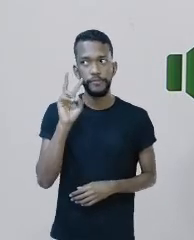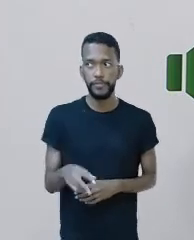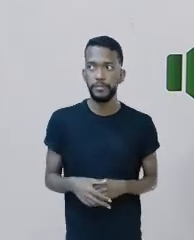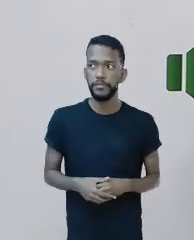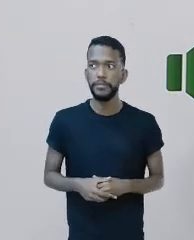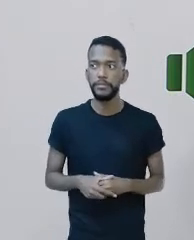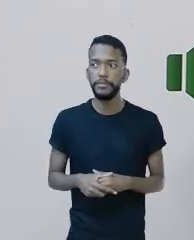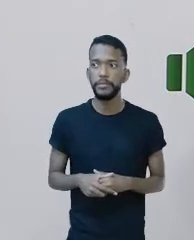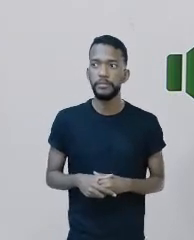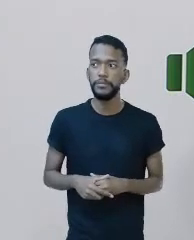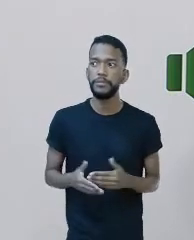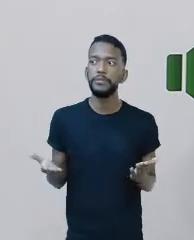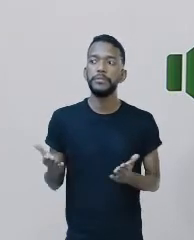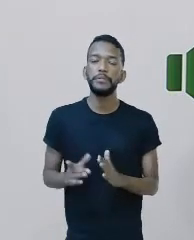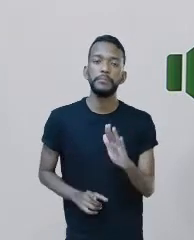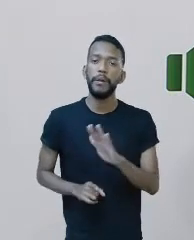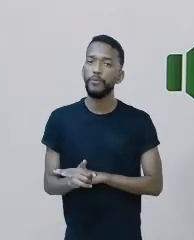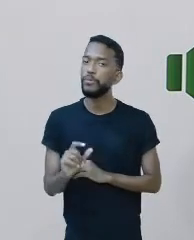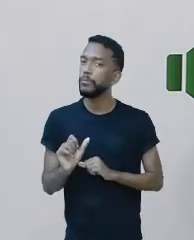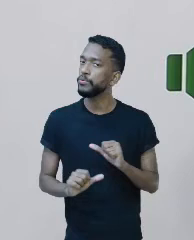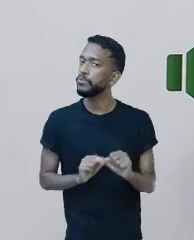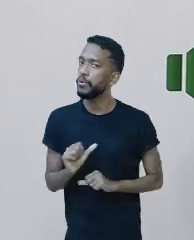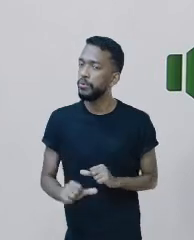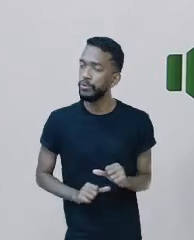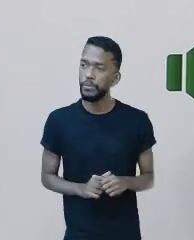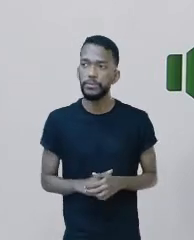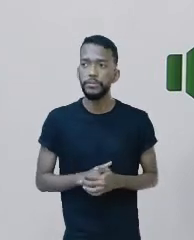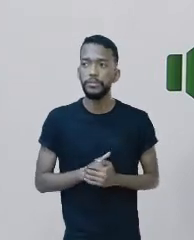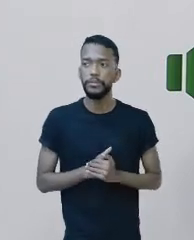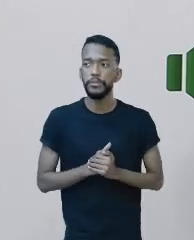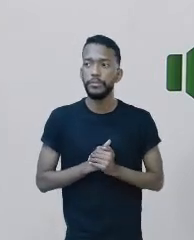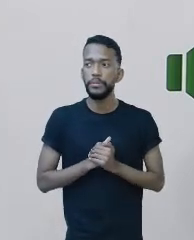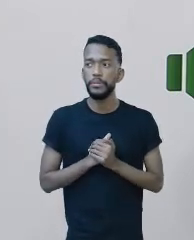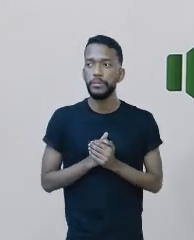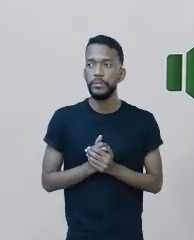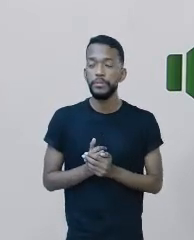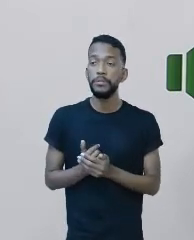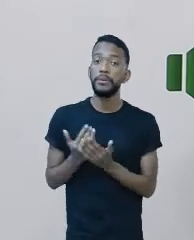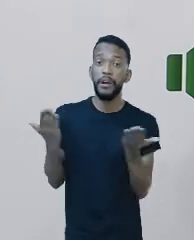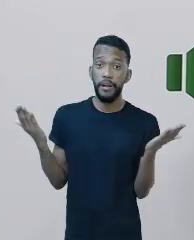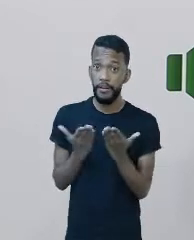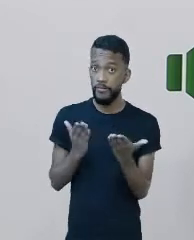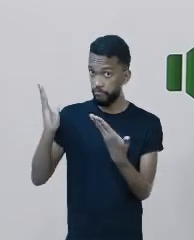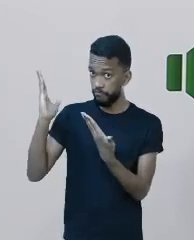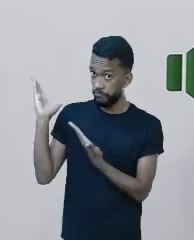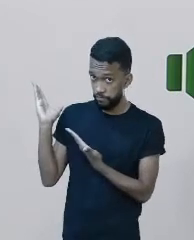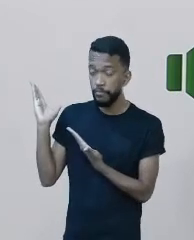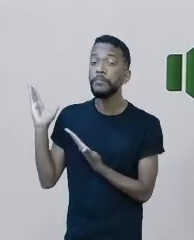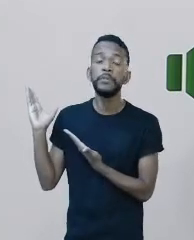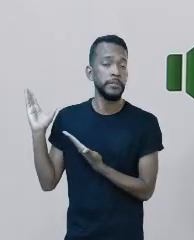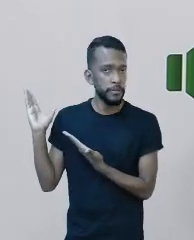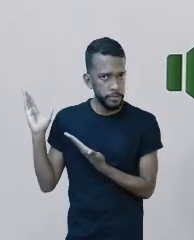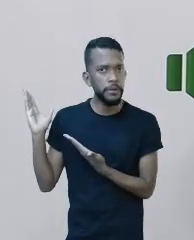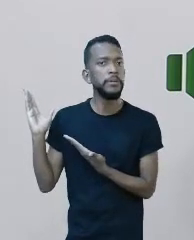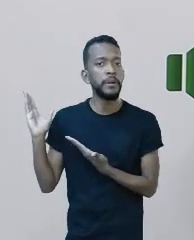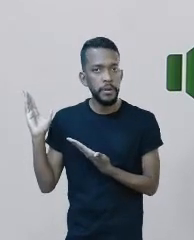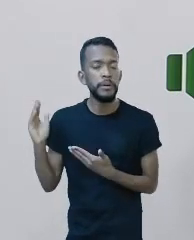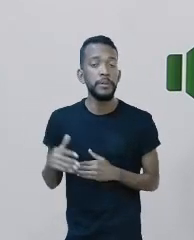viram. Agora a pergunta mudou. Olha a pergunta qual é? Na situação